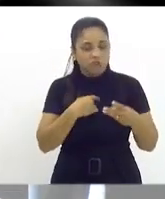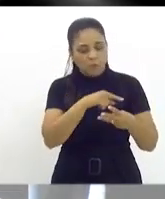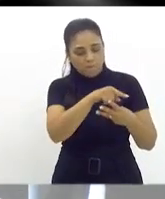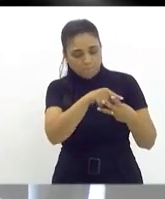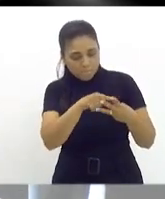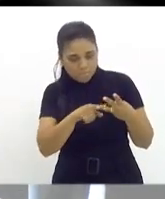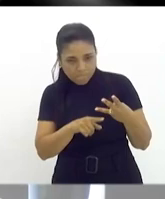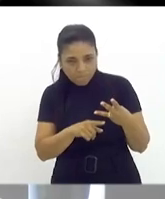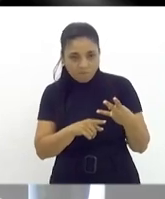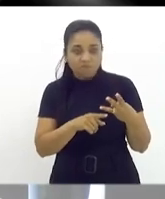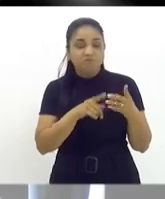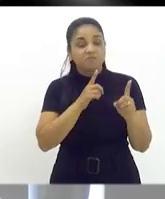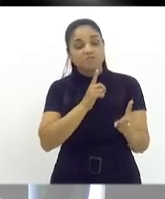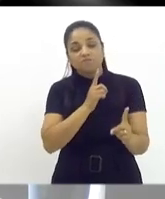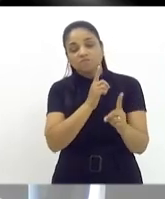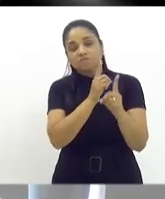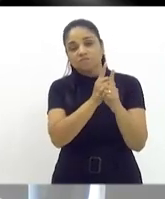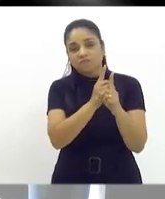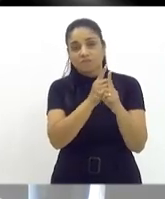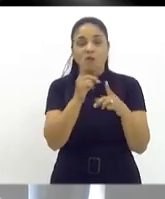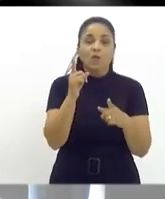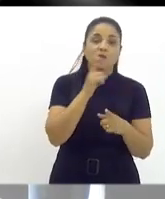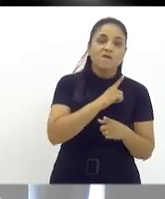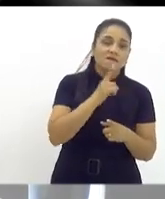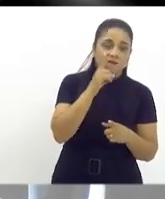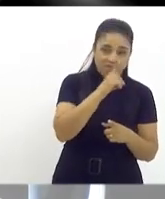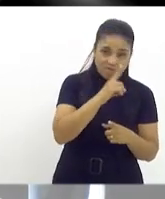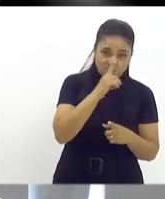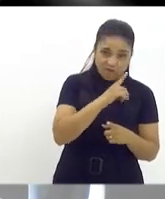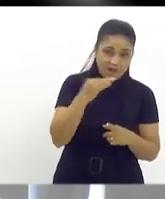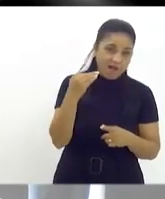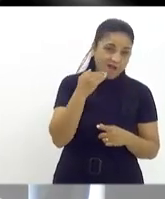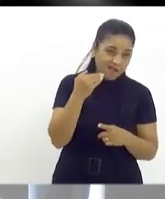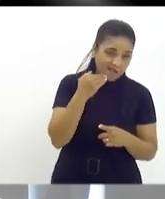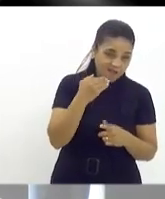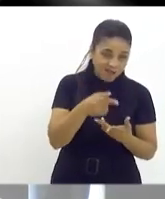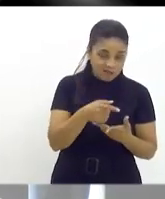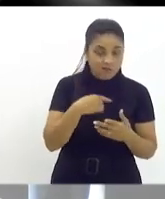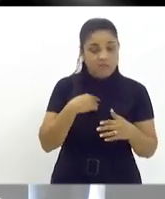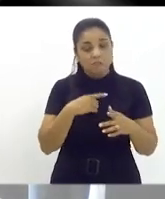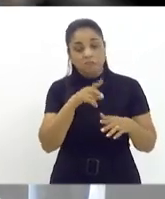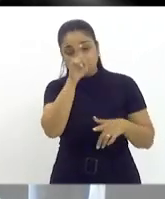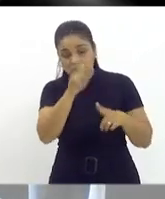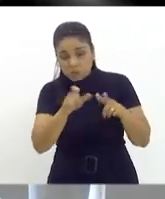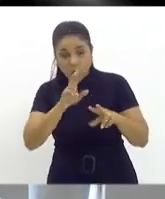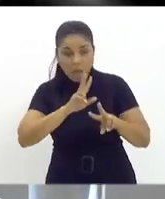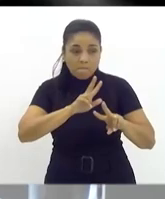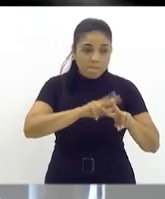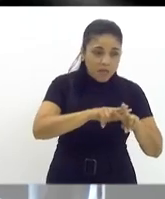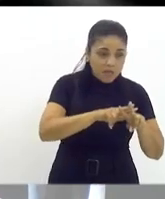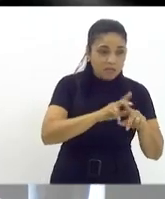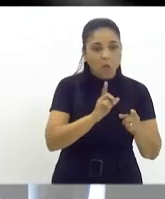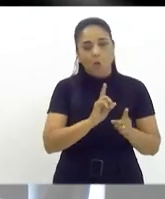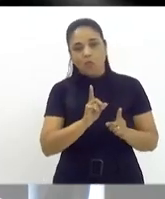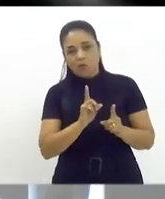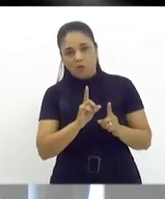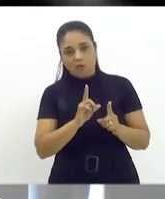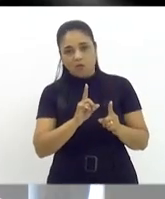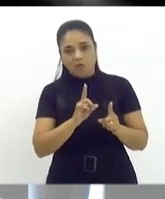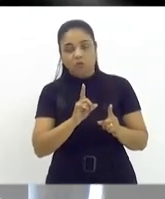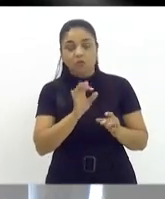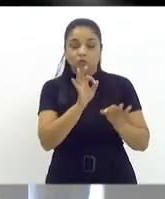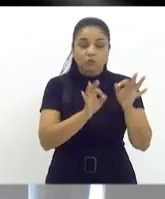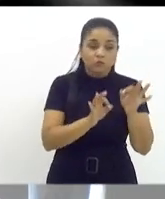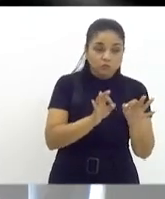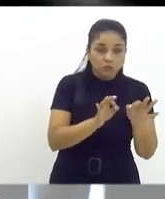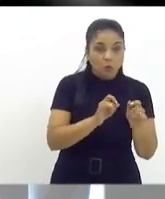identificar a possibilidade de erros e tentar saber se essas pessoas ficaram presas ou não injustamente Então esse foi o nosso